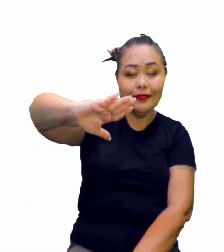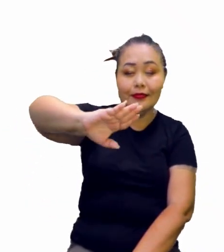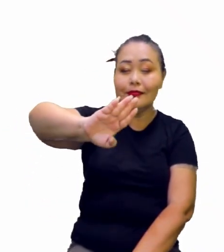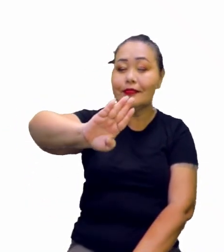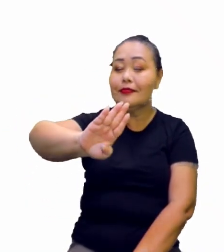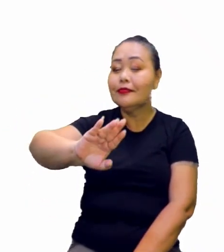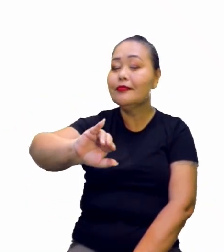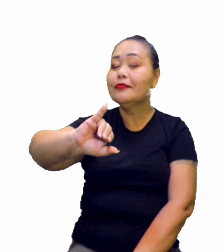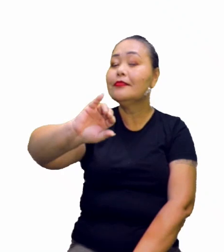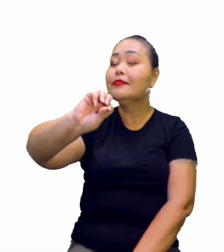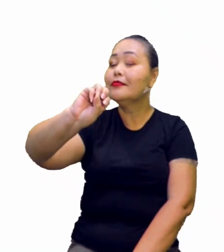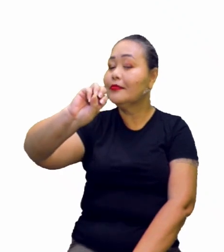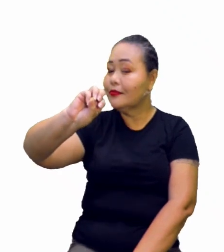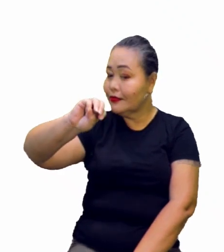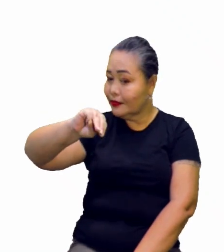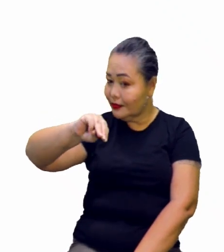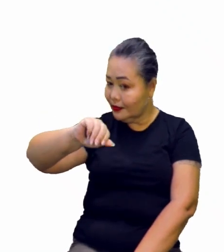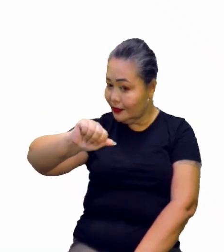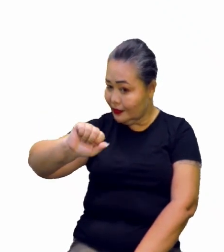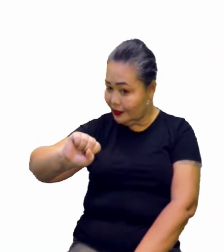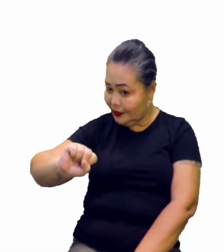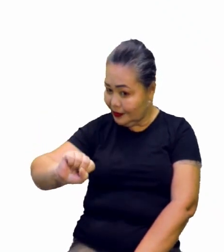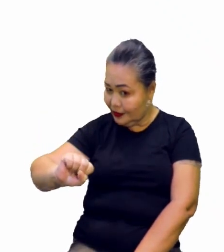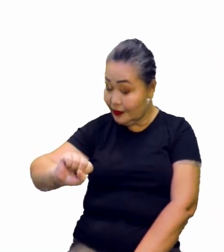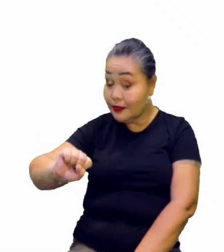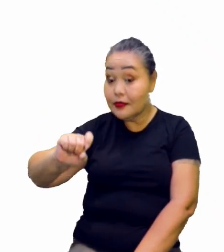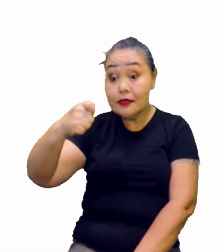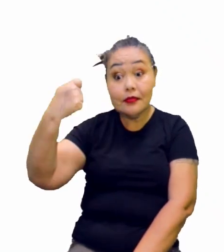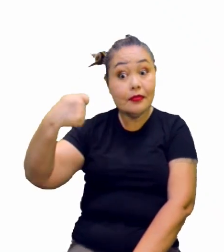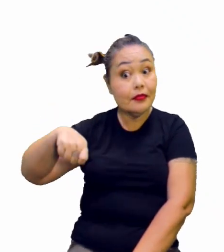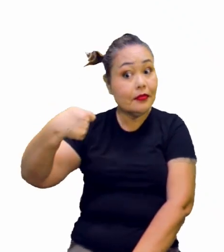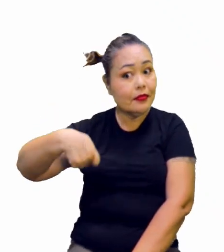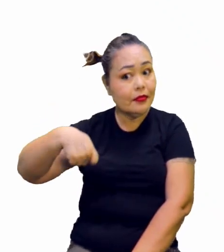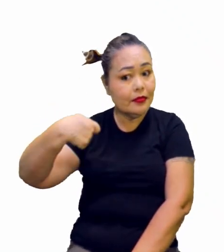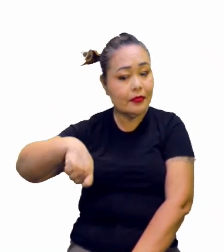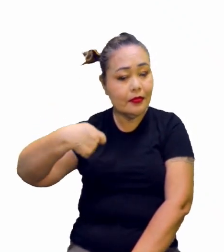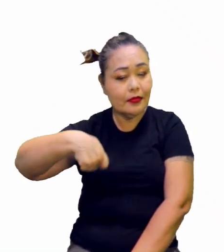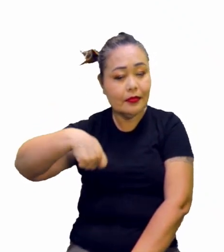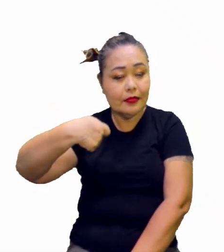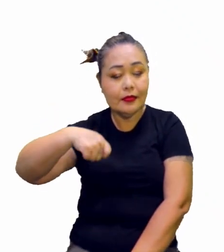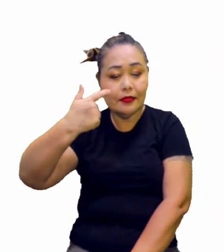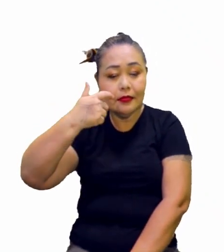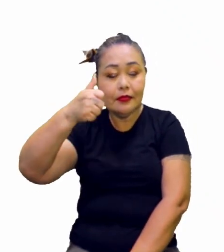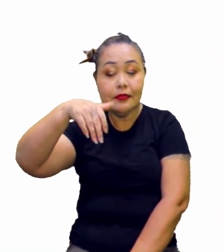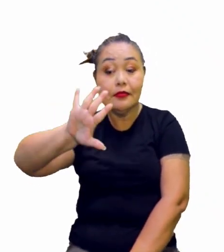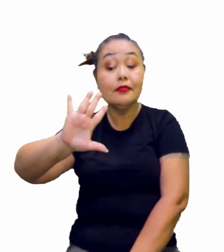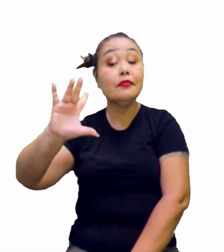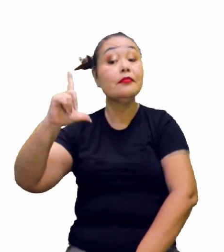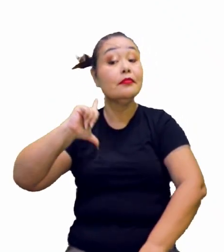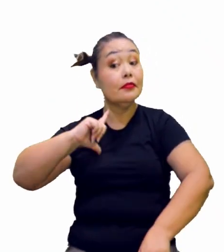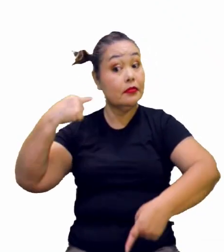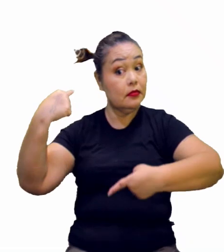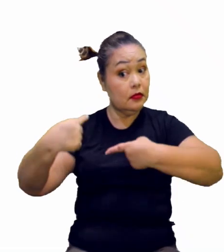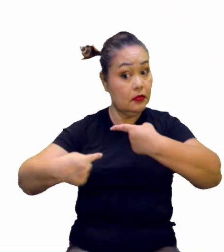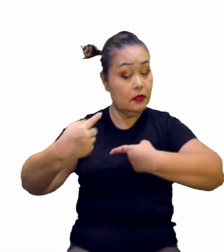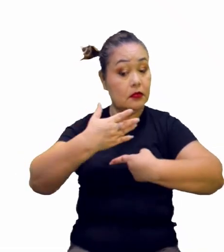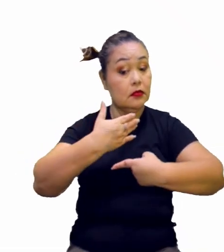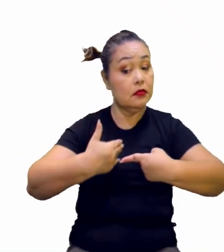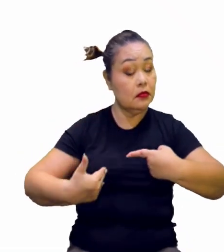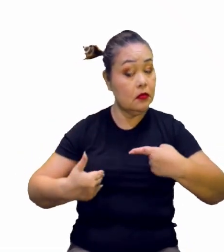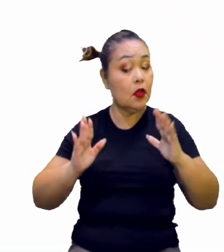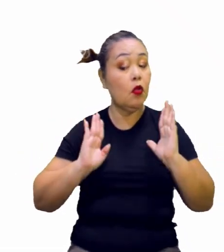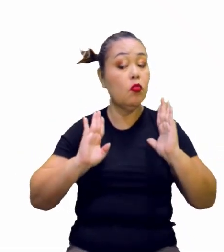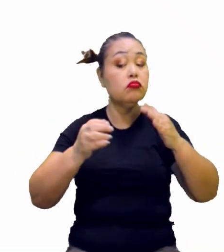é necessário estabelecer o estabelecimento de políticas públicas ambientais